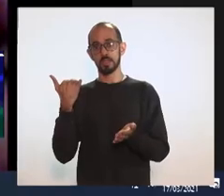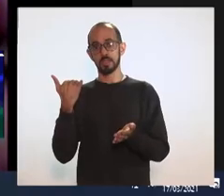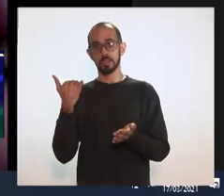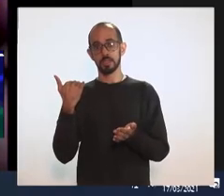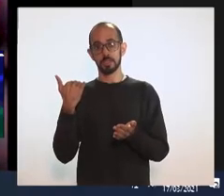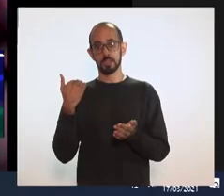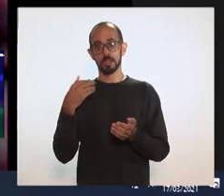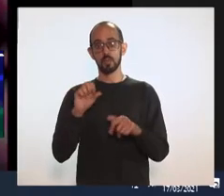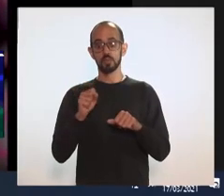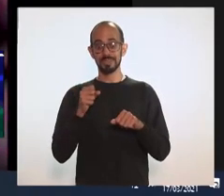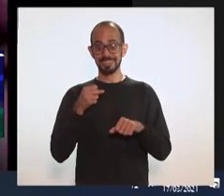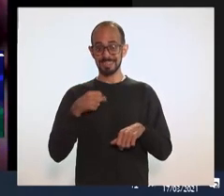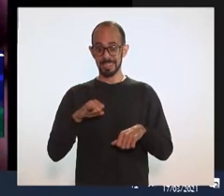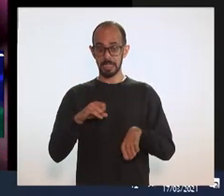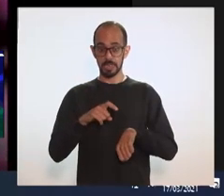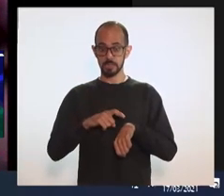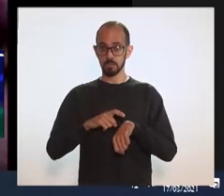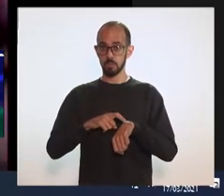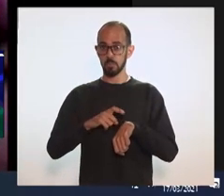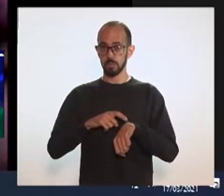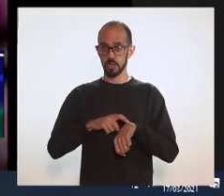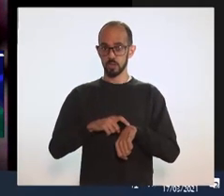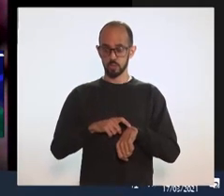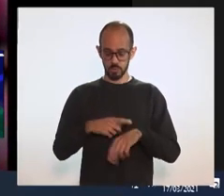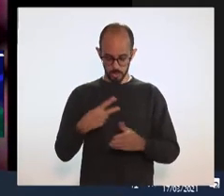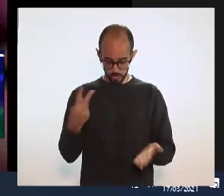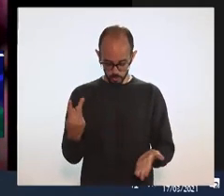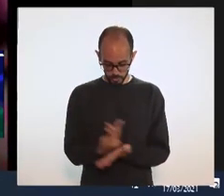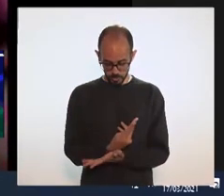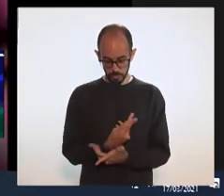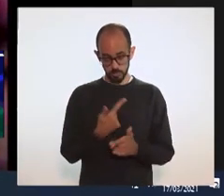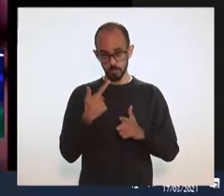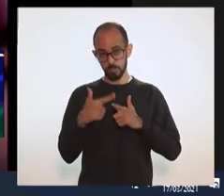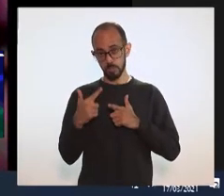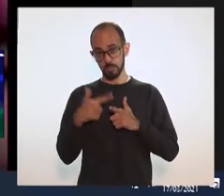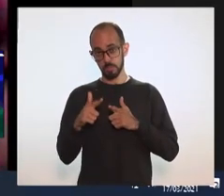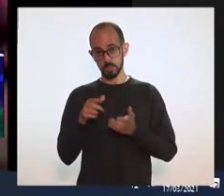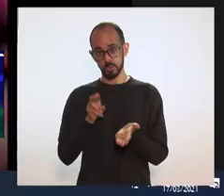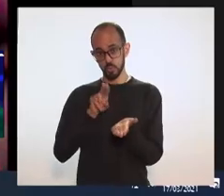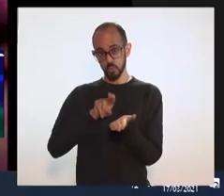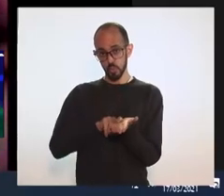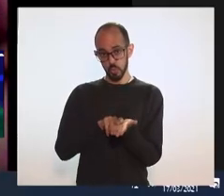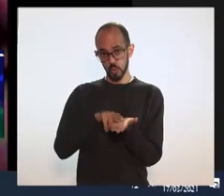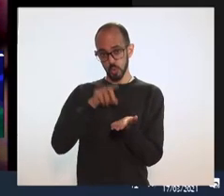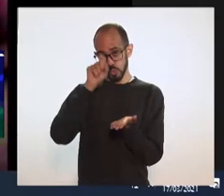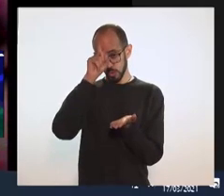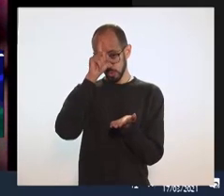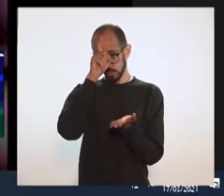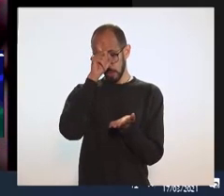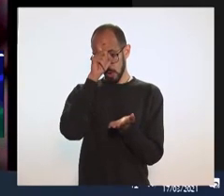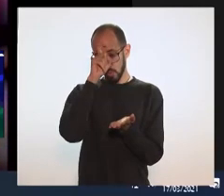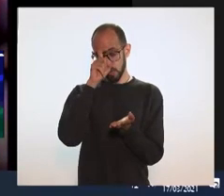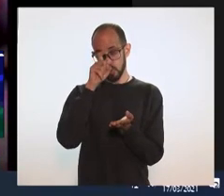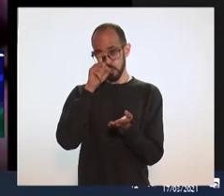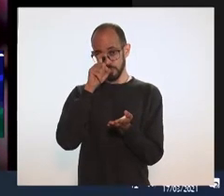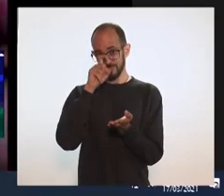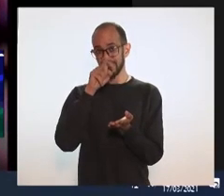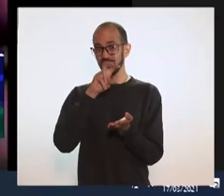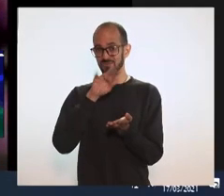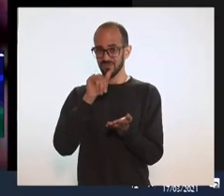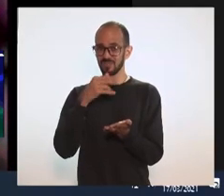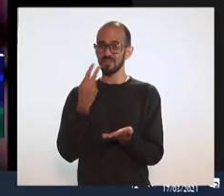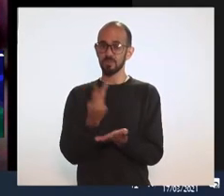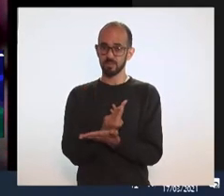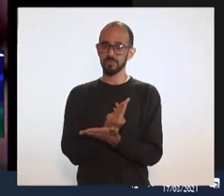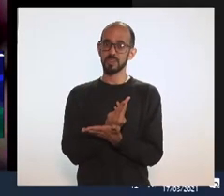se nesse momento nós temos esse aumento exponencial das internações, esperemos que nas próximas semanas as